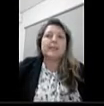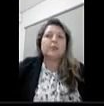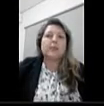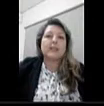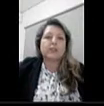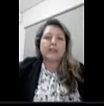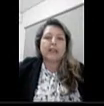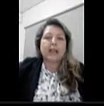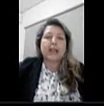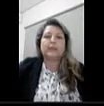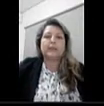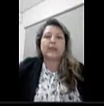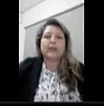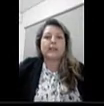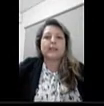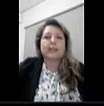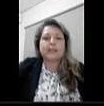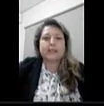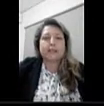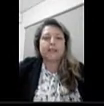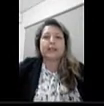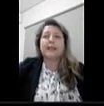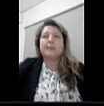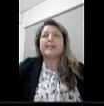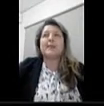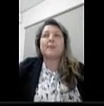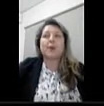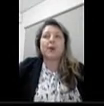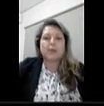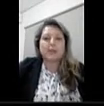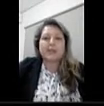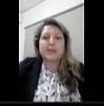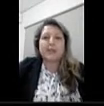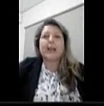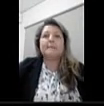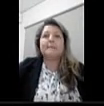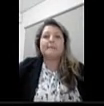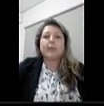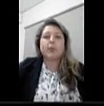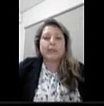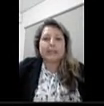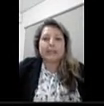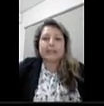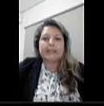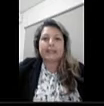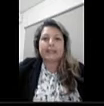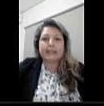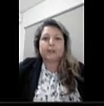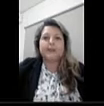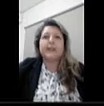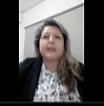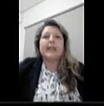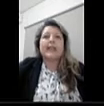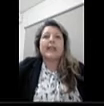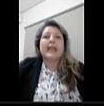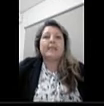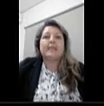conseguindo registrar, não está conseguindo escrever. Mas ele pode te explicar o que ele está entendendo.